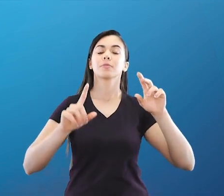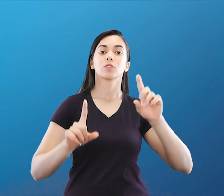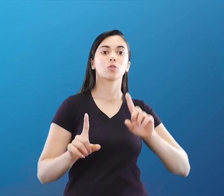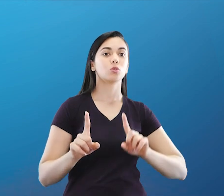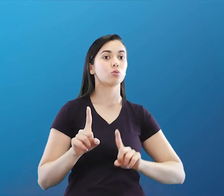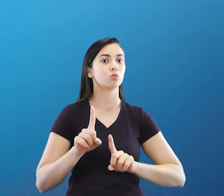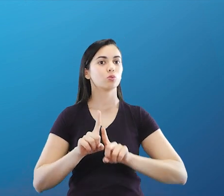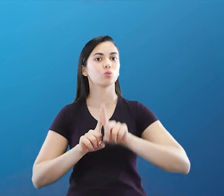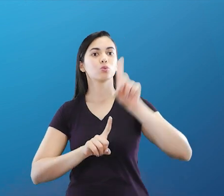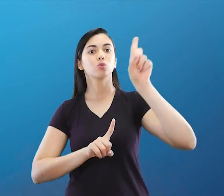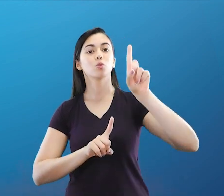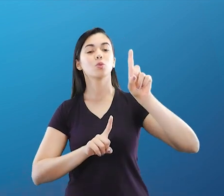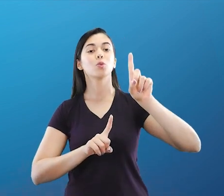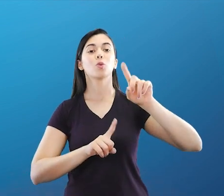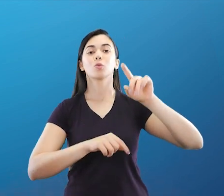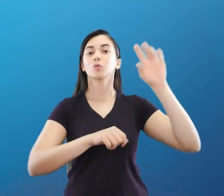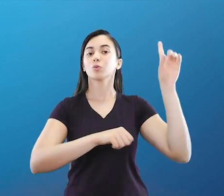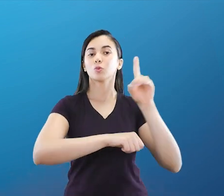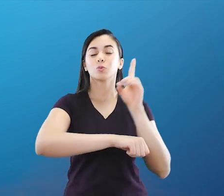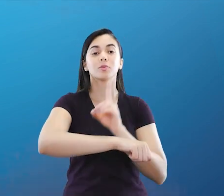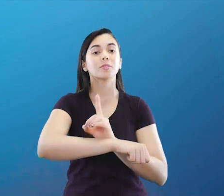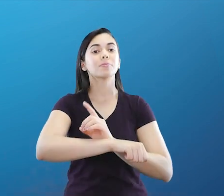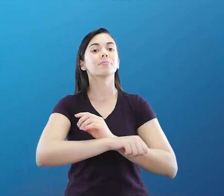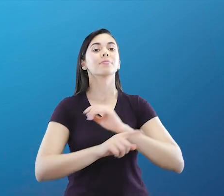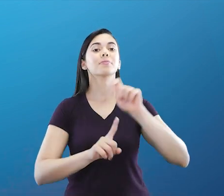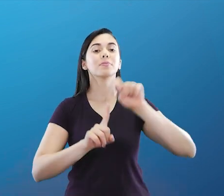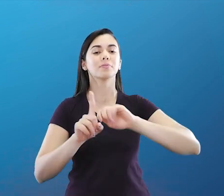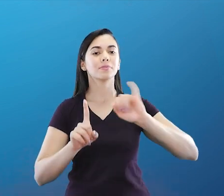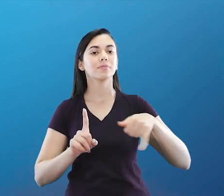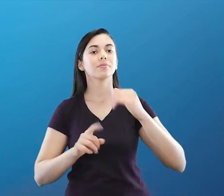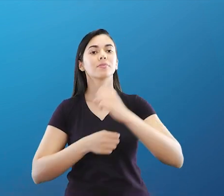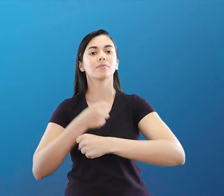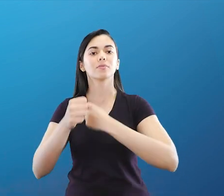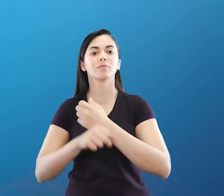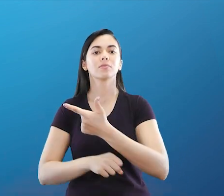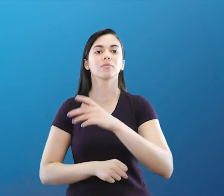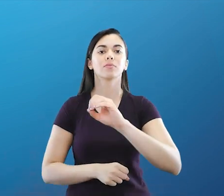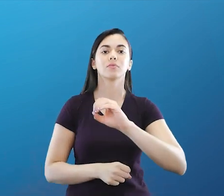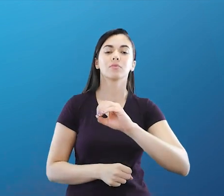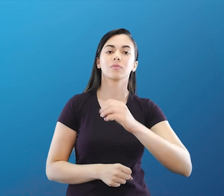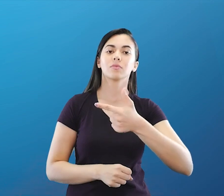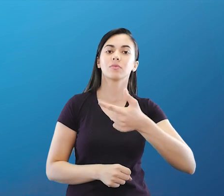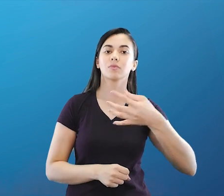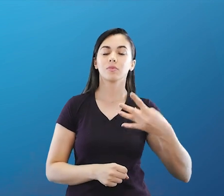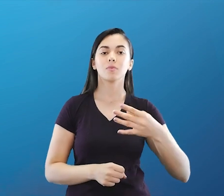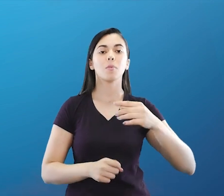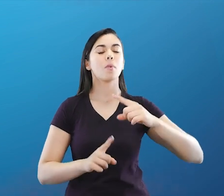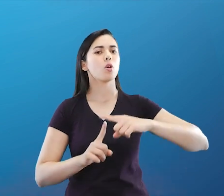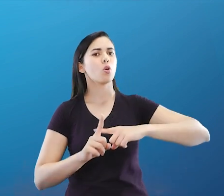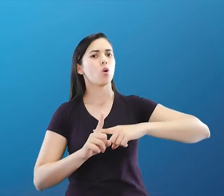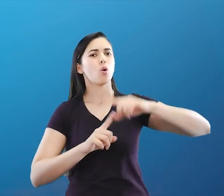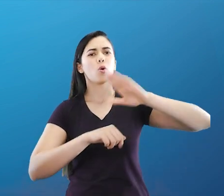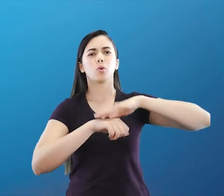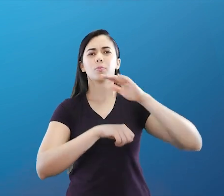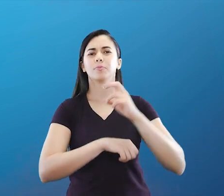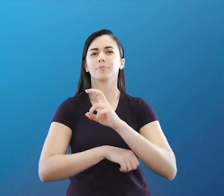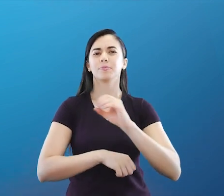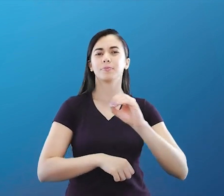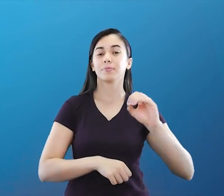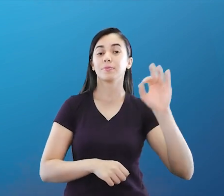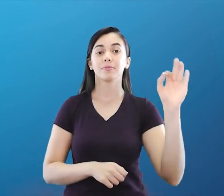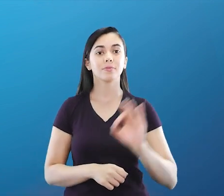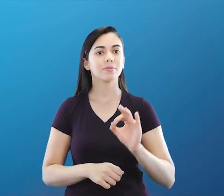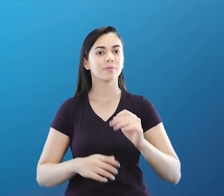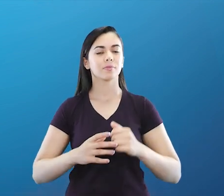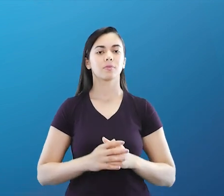disparada. Casos de dengue em janeiro de 2024 aumentam mais de 500% em relação a anos anteriores. E aqui